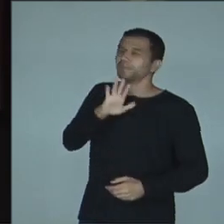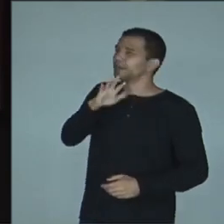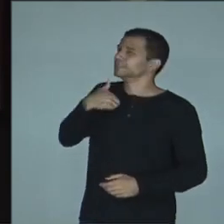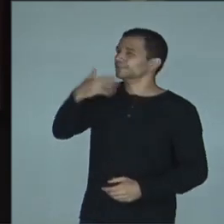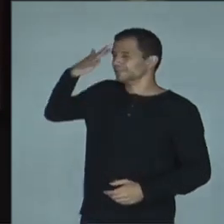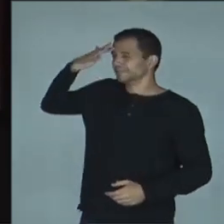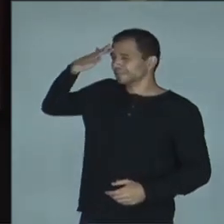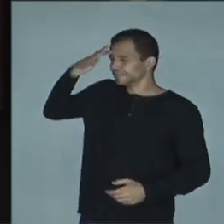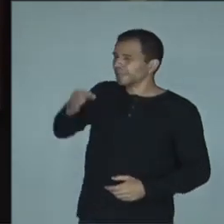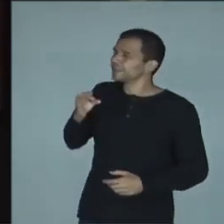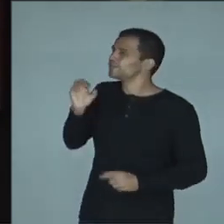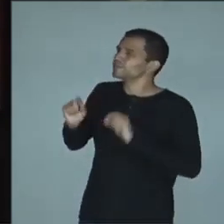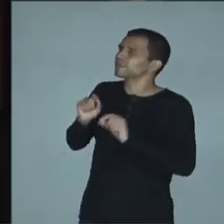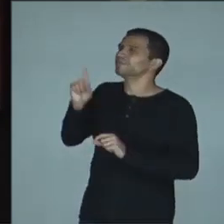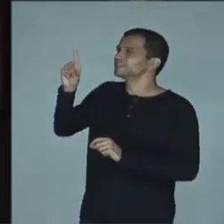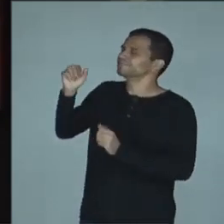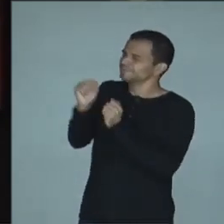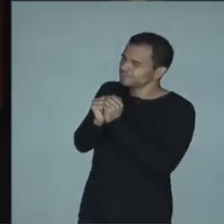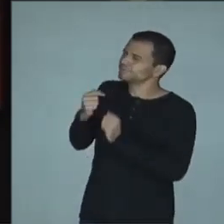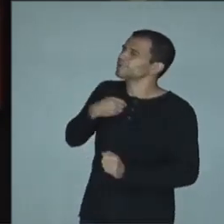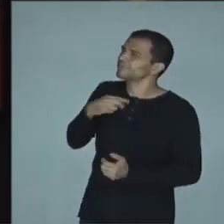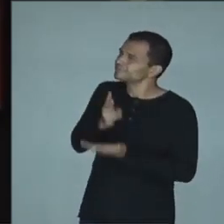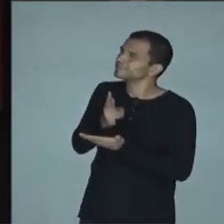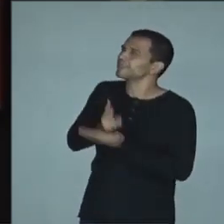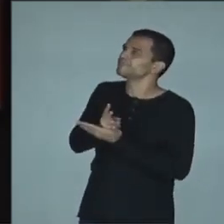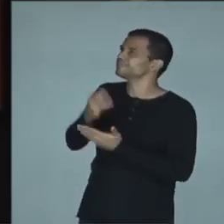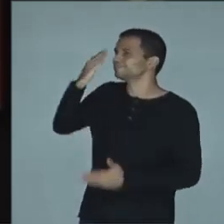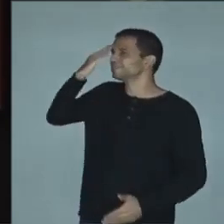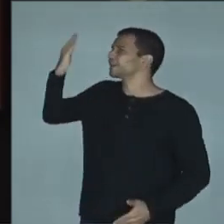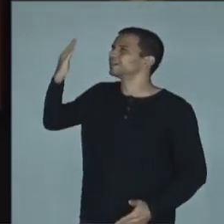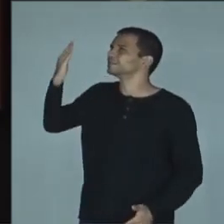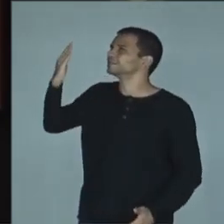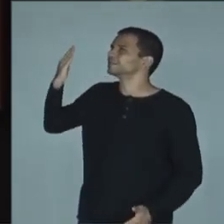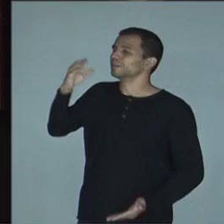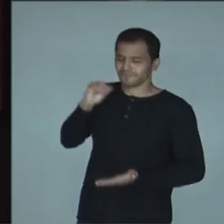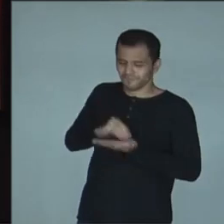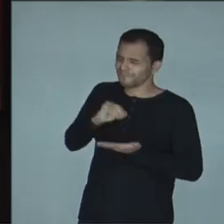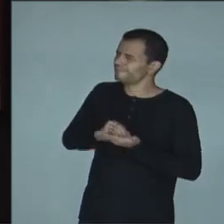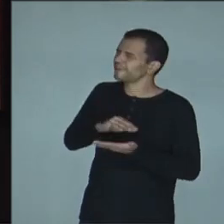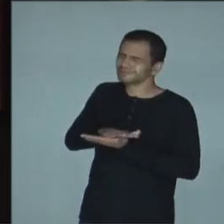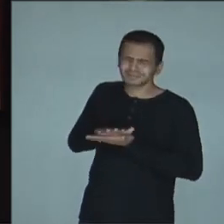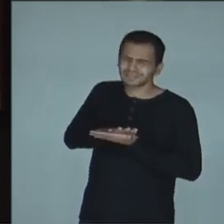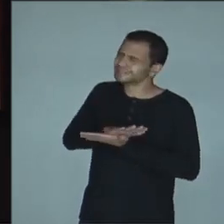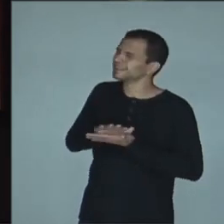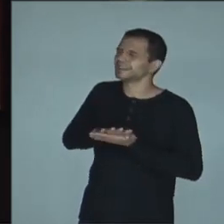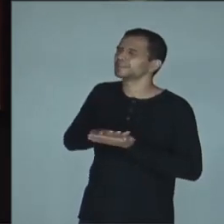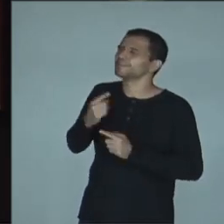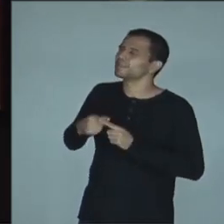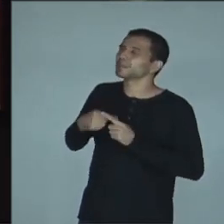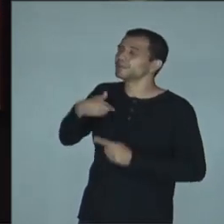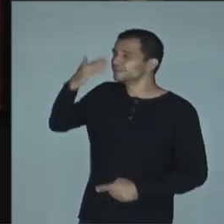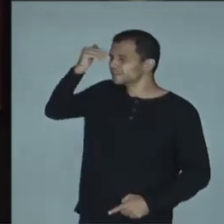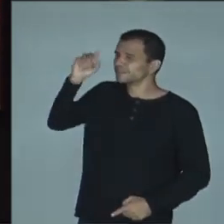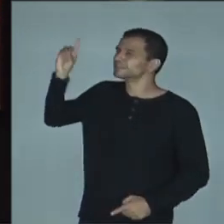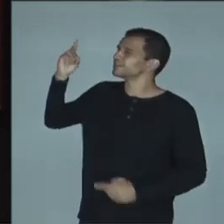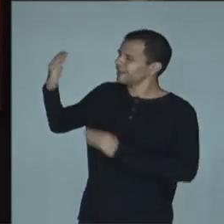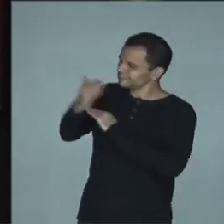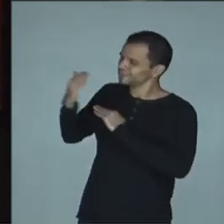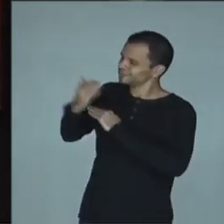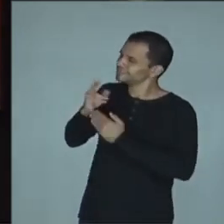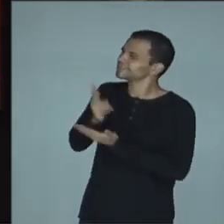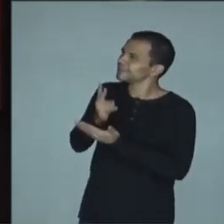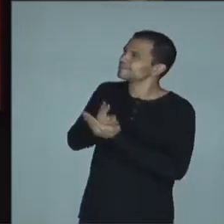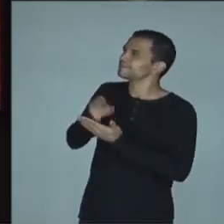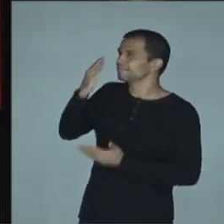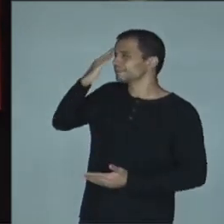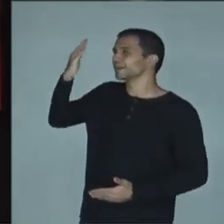comigo e o seu continuava sendo Deus eu não me faltou necessário para aquele momento se